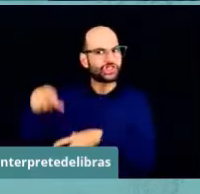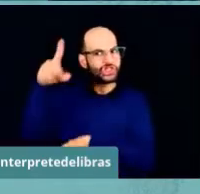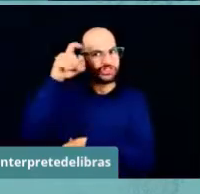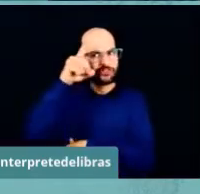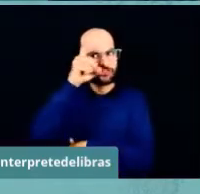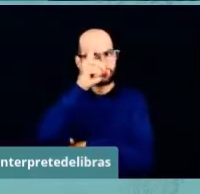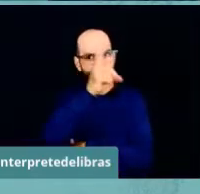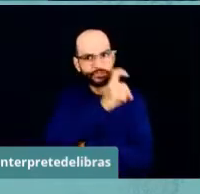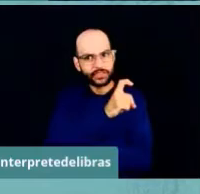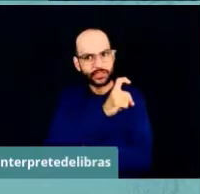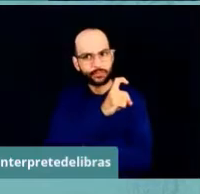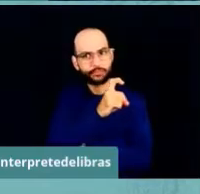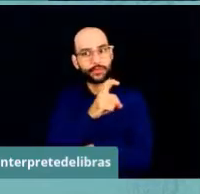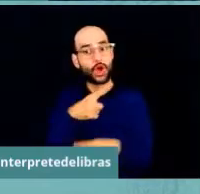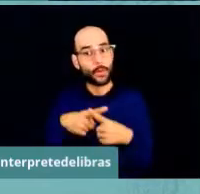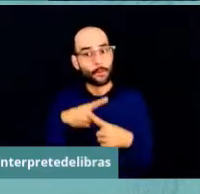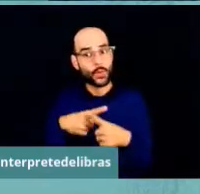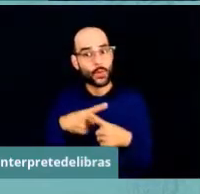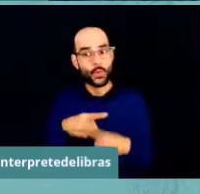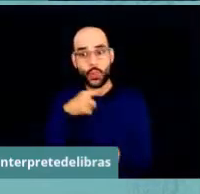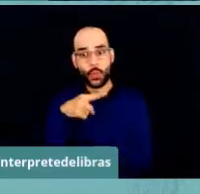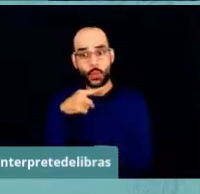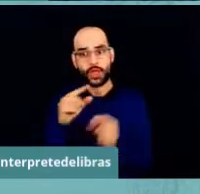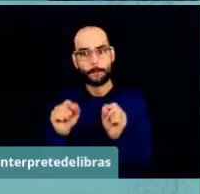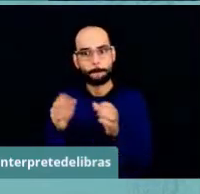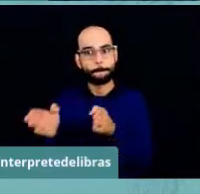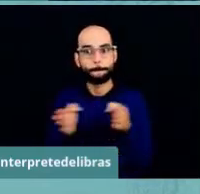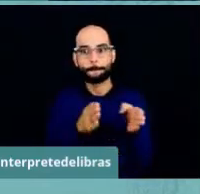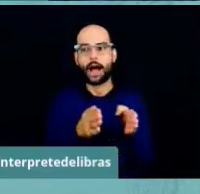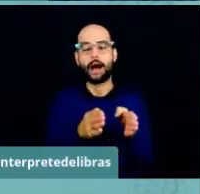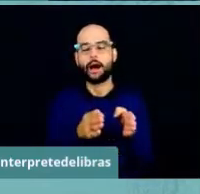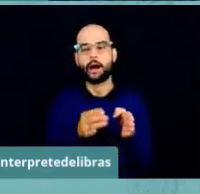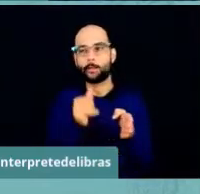uma etapa onde não se pula